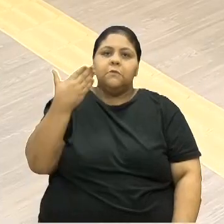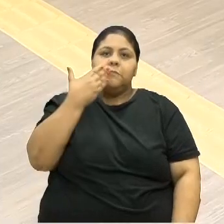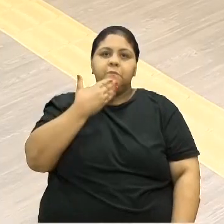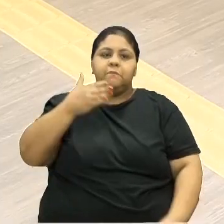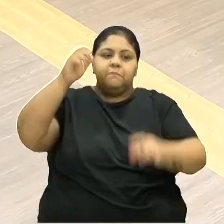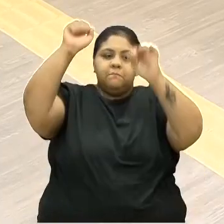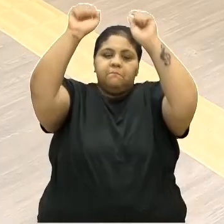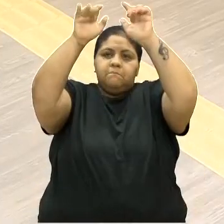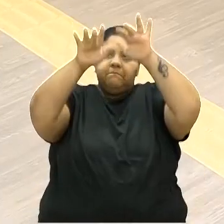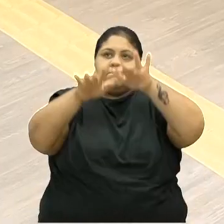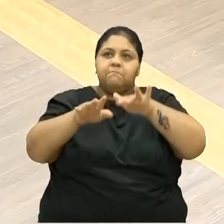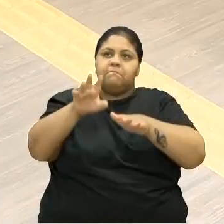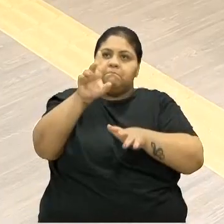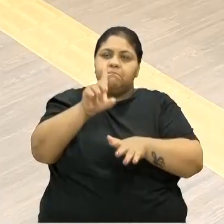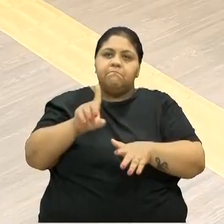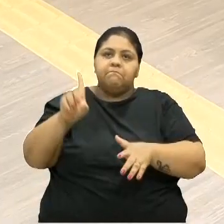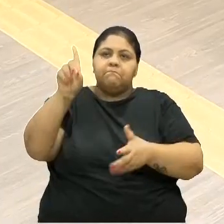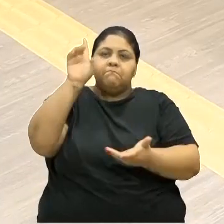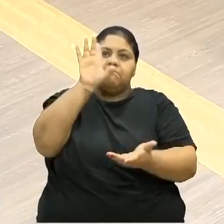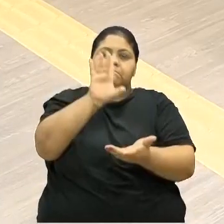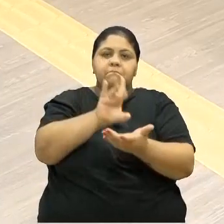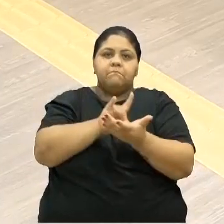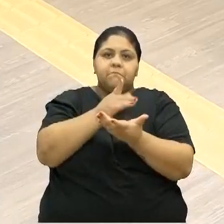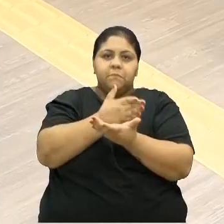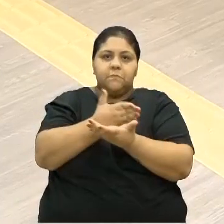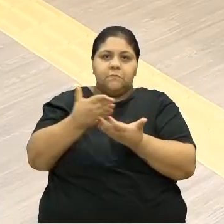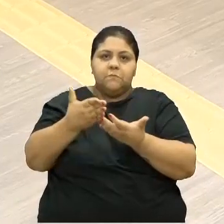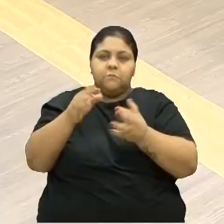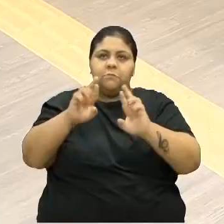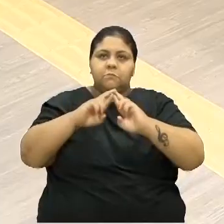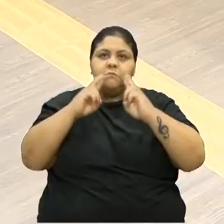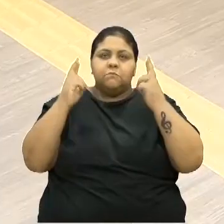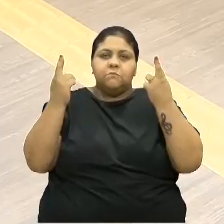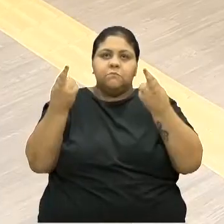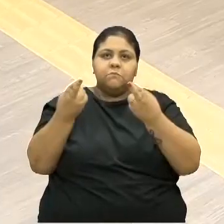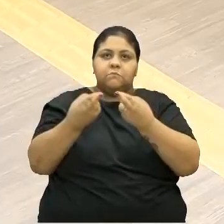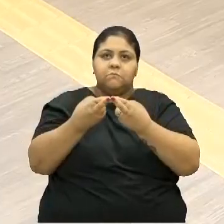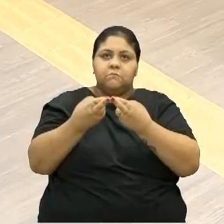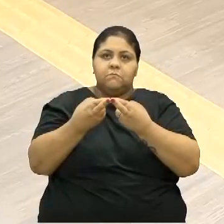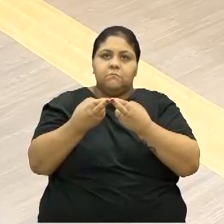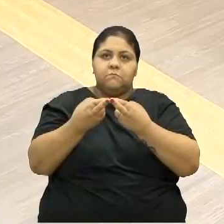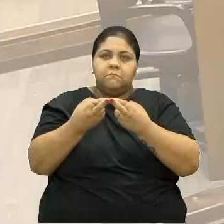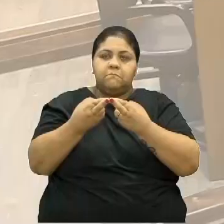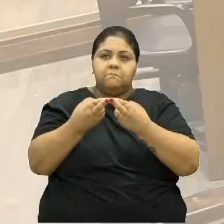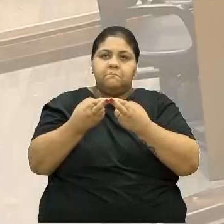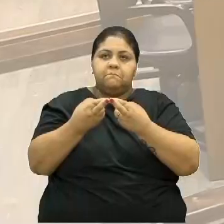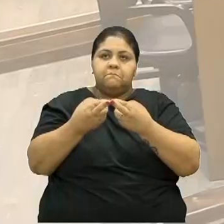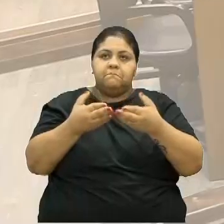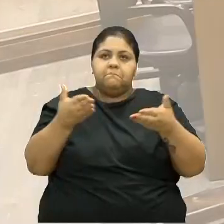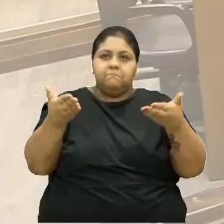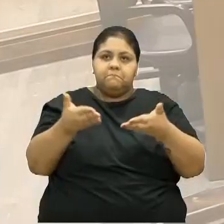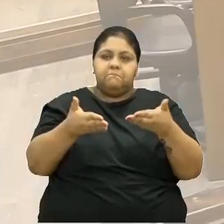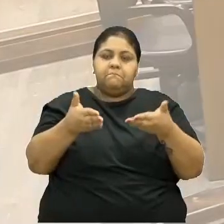Invocando a proteção de Deus, declaro abertos os trabalhos da presente sessão.